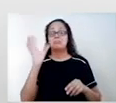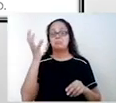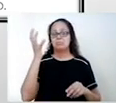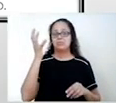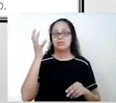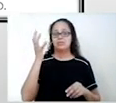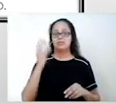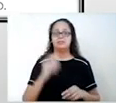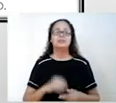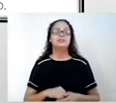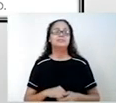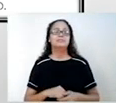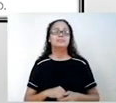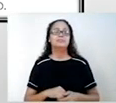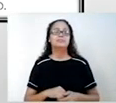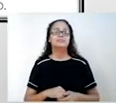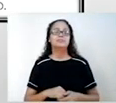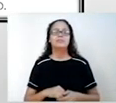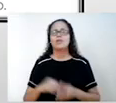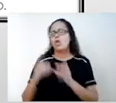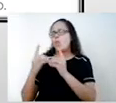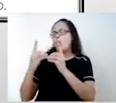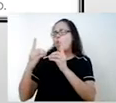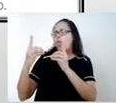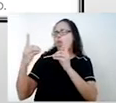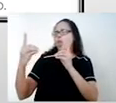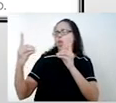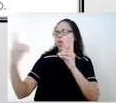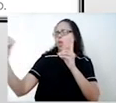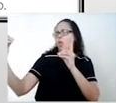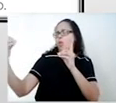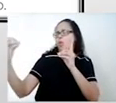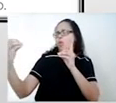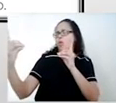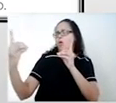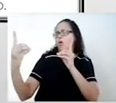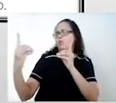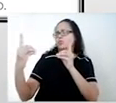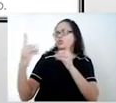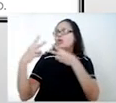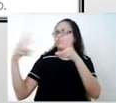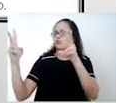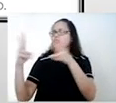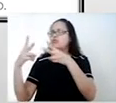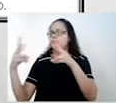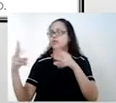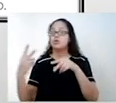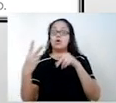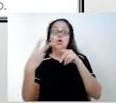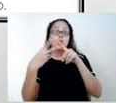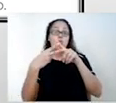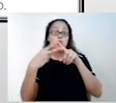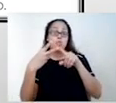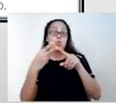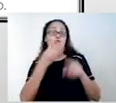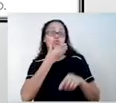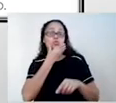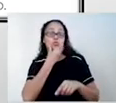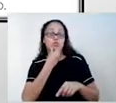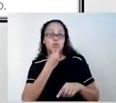será? Vindo lá de longe, de onde o vento vinha, dois